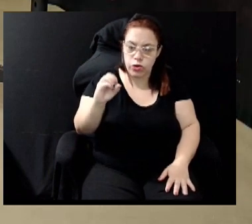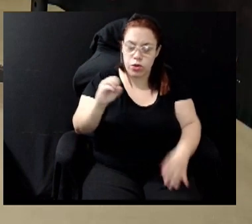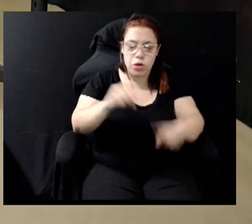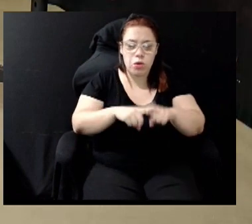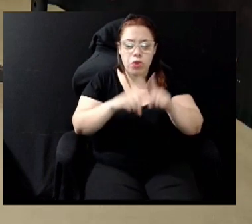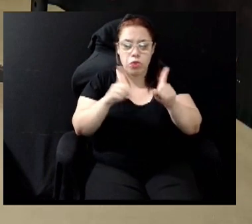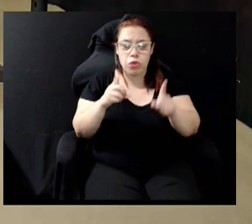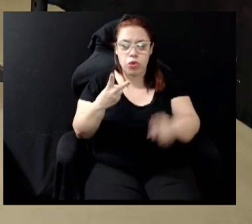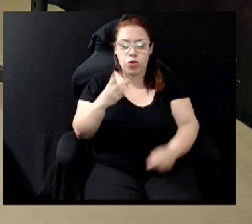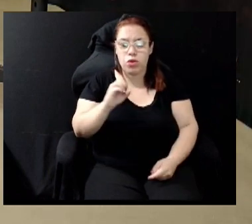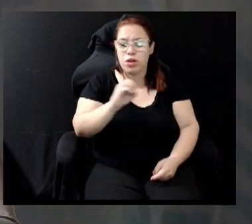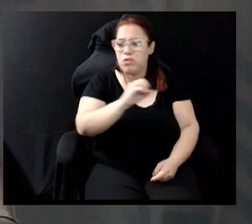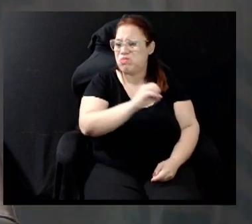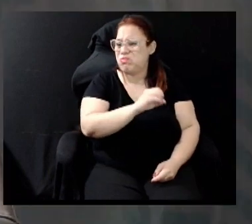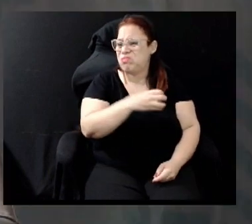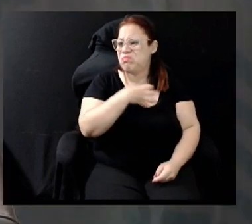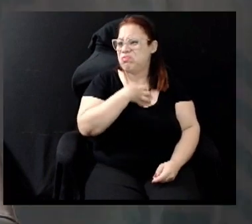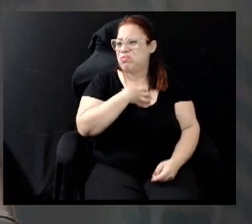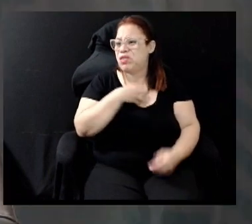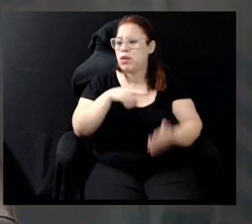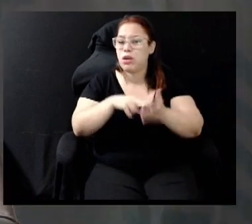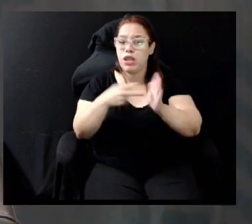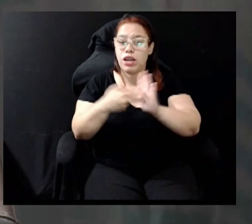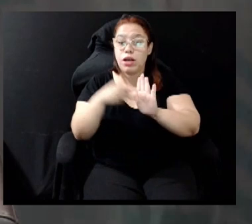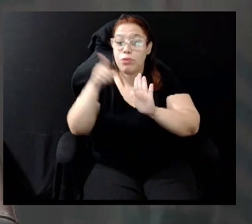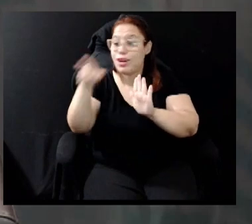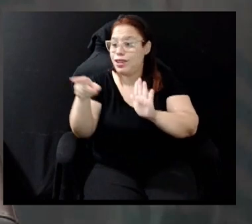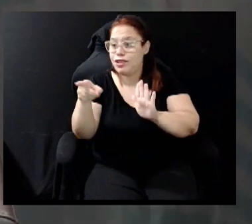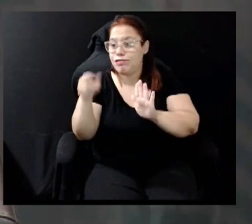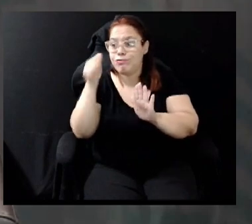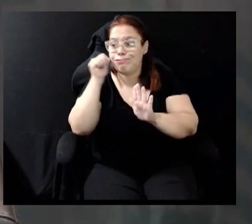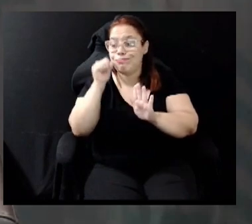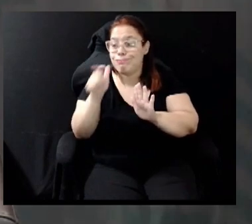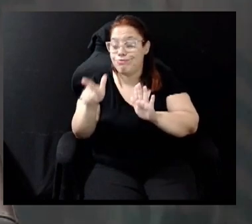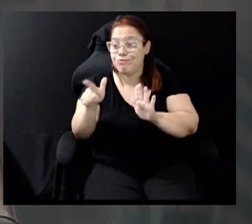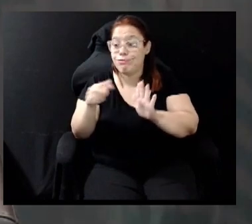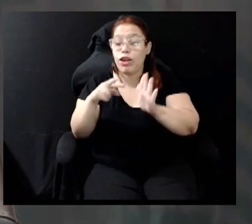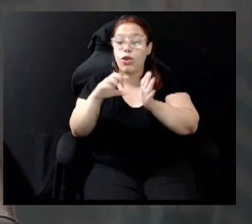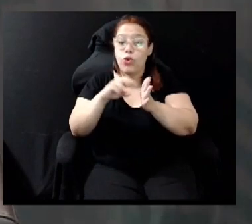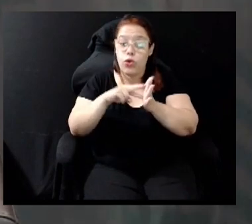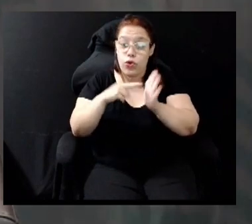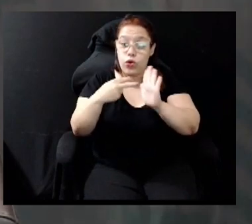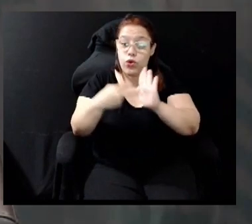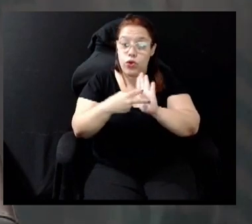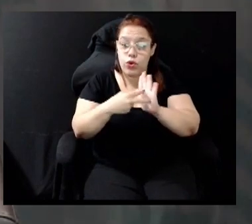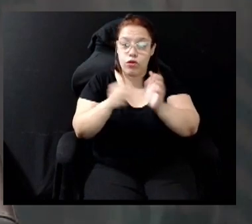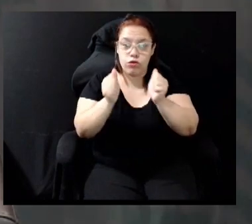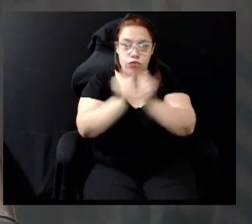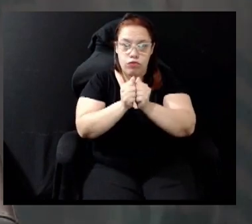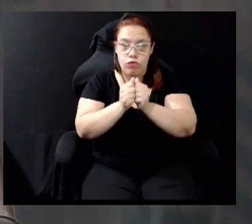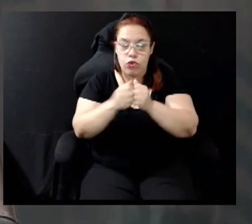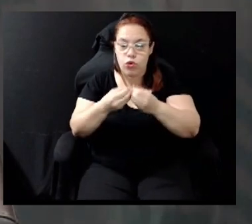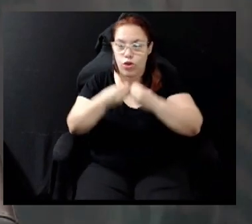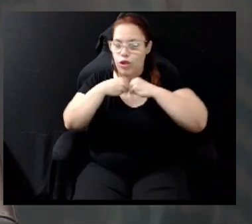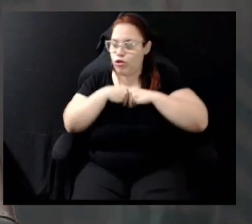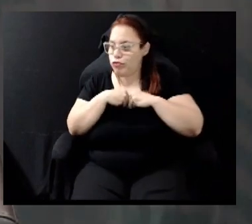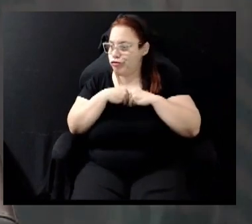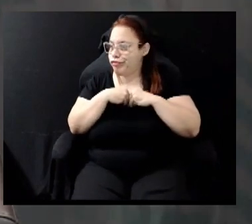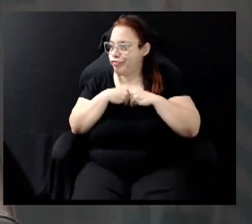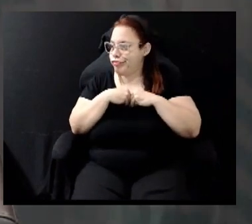2000? Porque faz sentido para ela. Fez sentido, compactou, guardou. Né? Então, essa